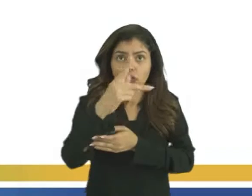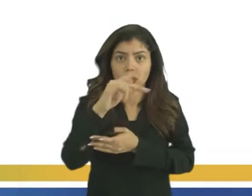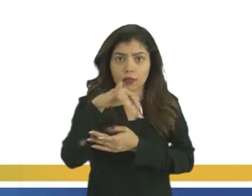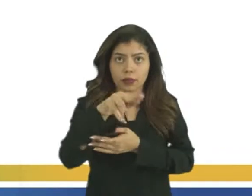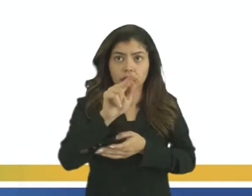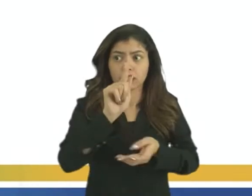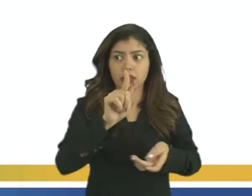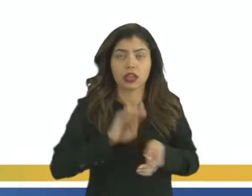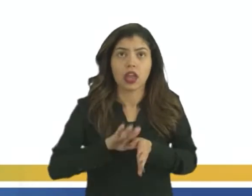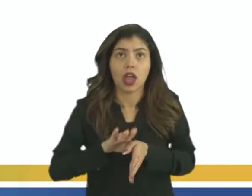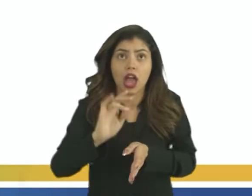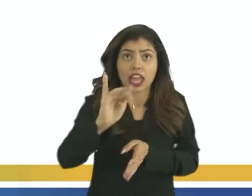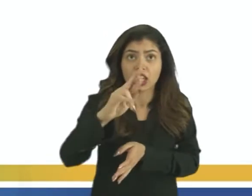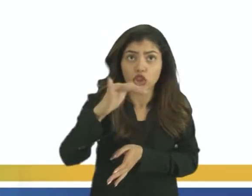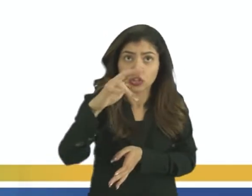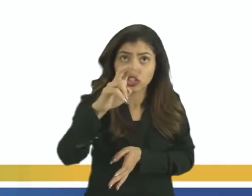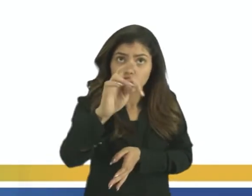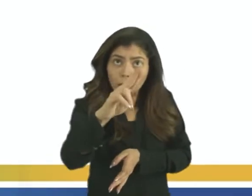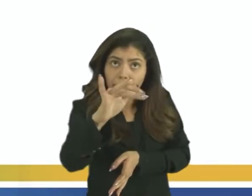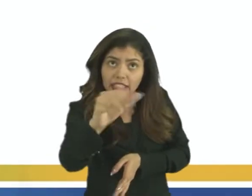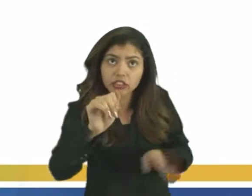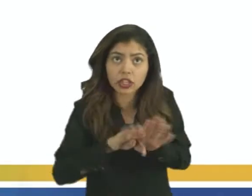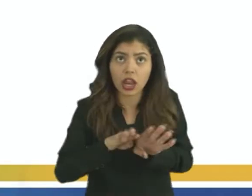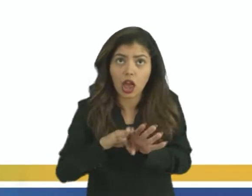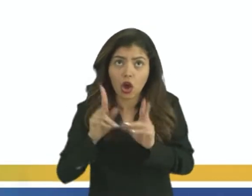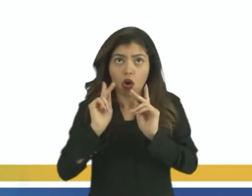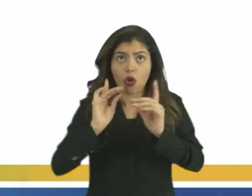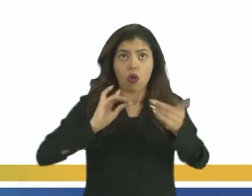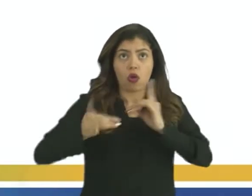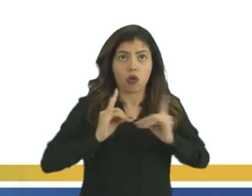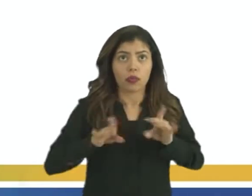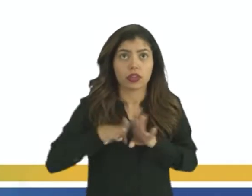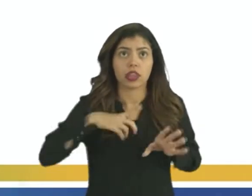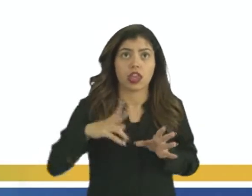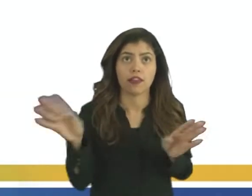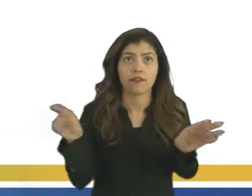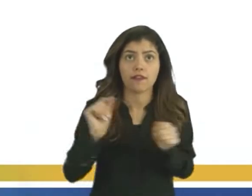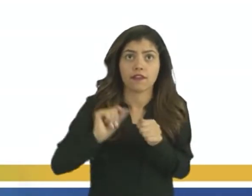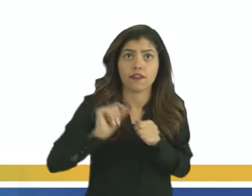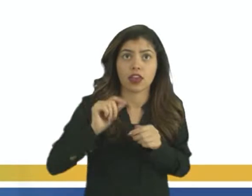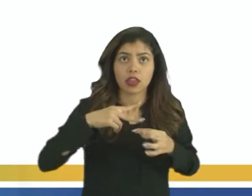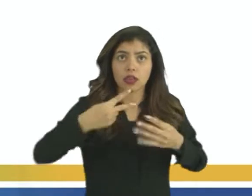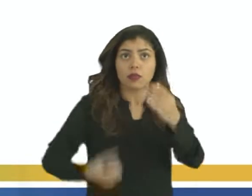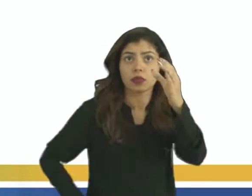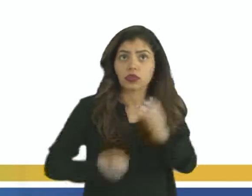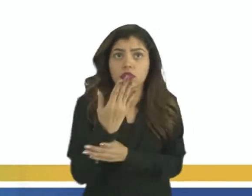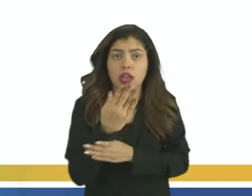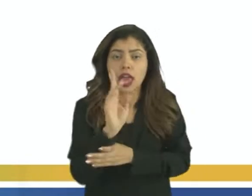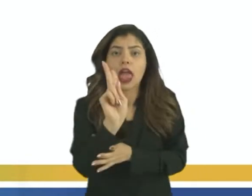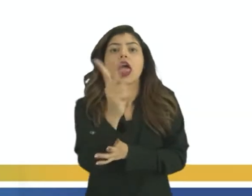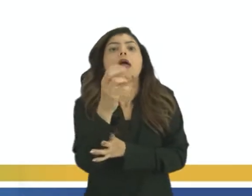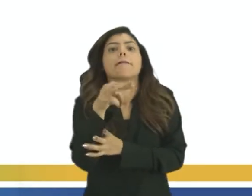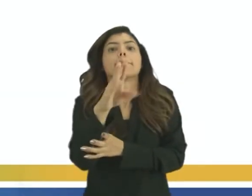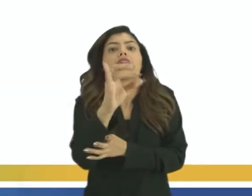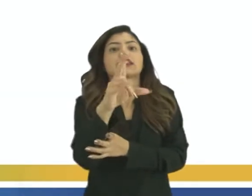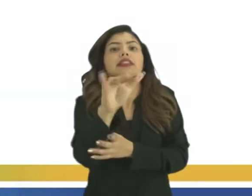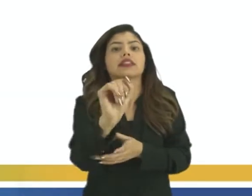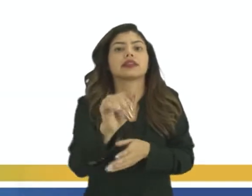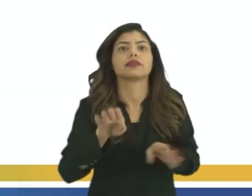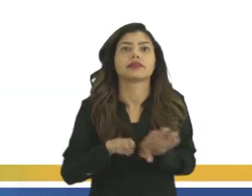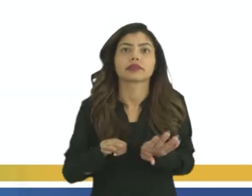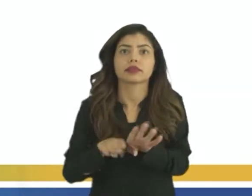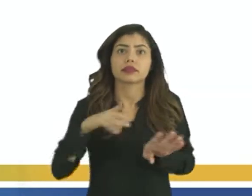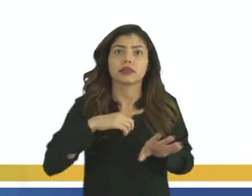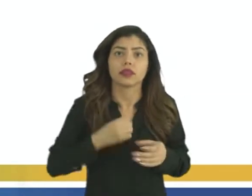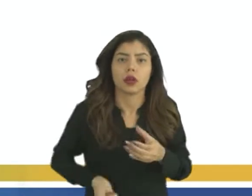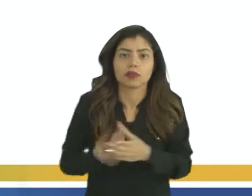A eritropoetina, ou EPO, por exemplo, é o hormônio que o nosso corpo faz para produzir mais eritrócitos, ou hemácias, as células que